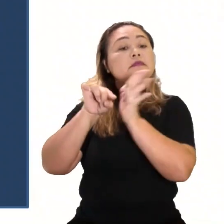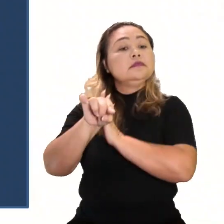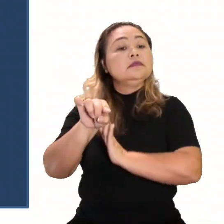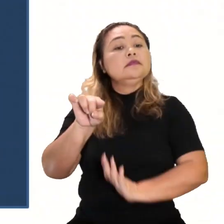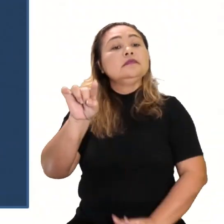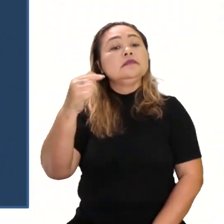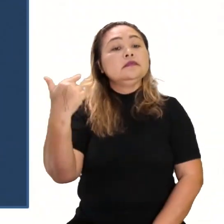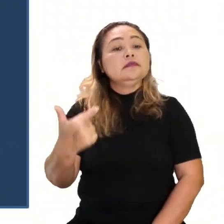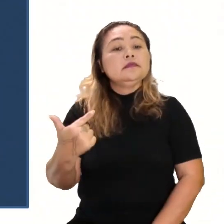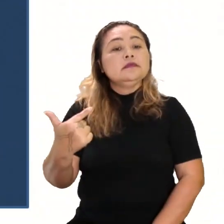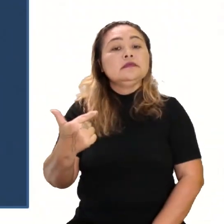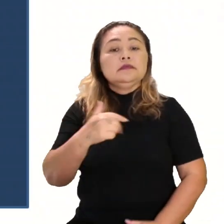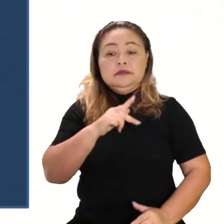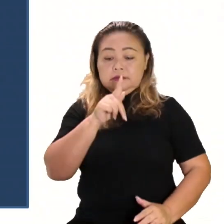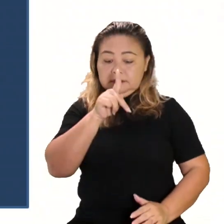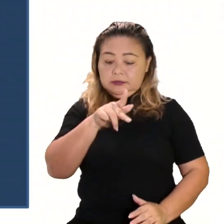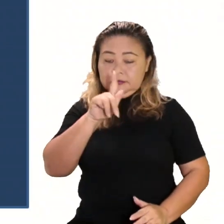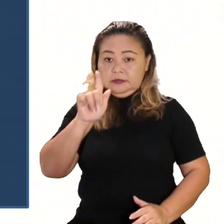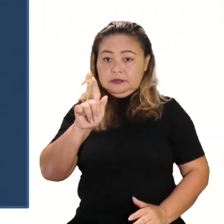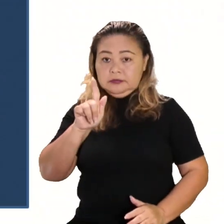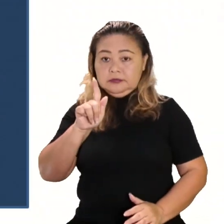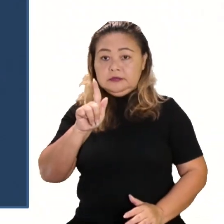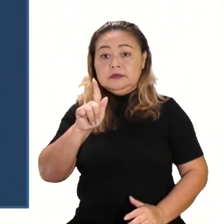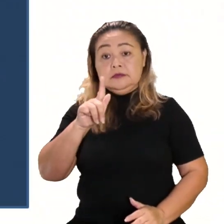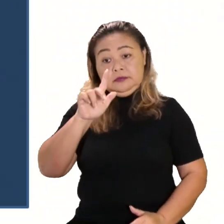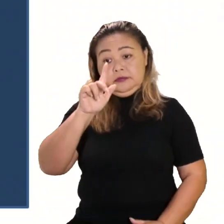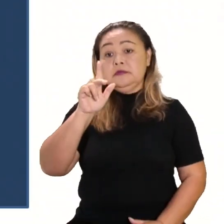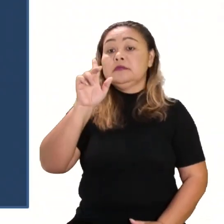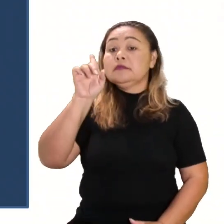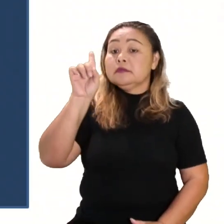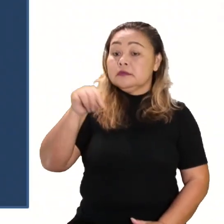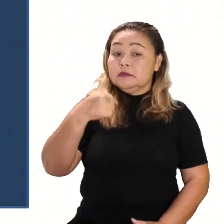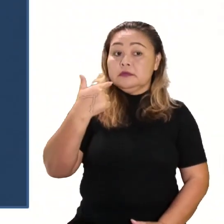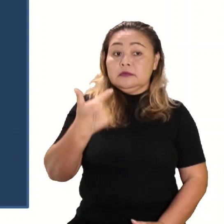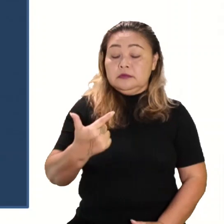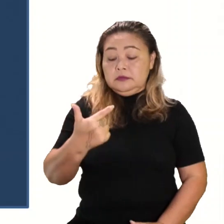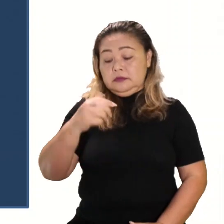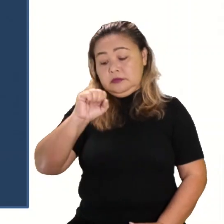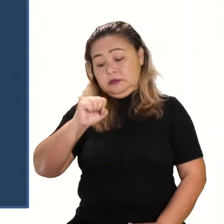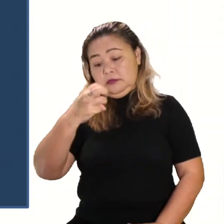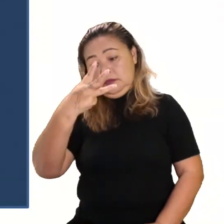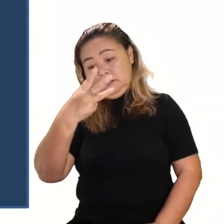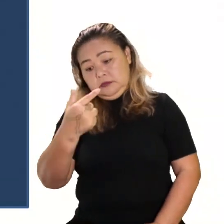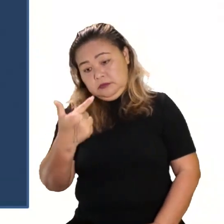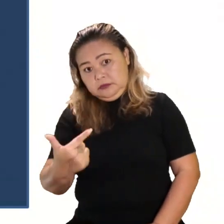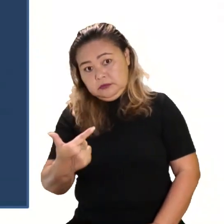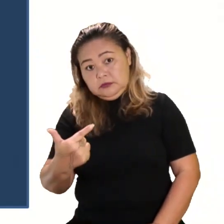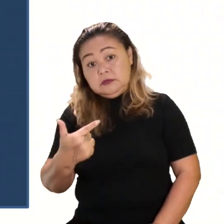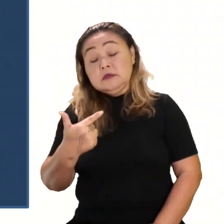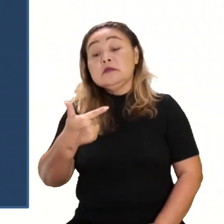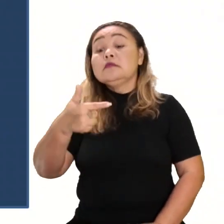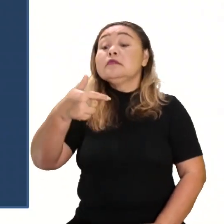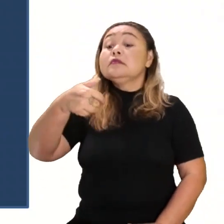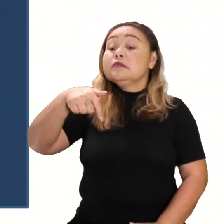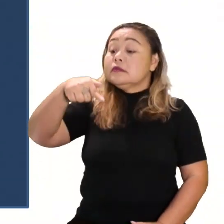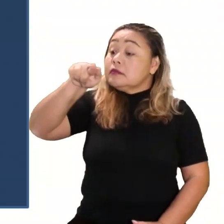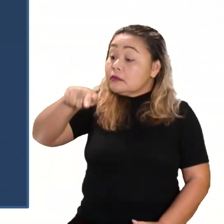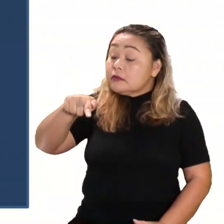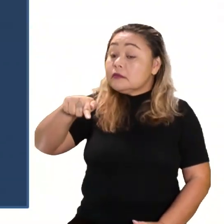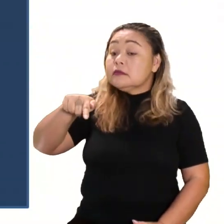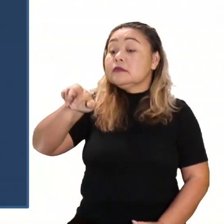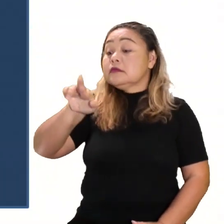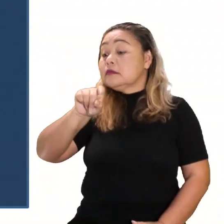número 2. Na progressão geométrica, a PG, 2, 8, 32, a